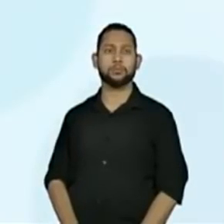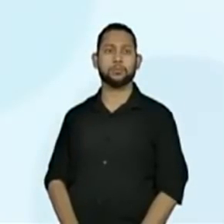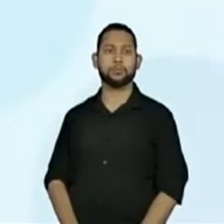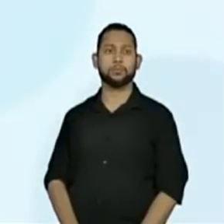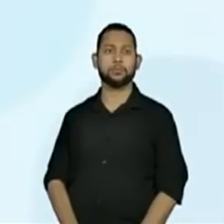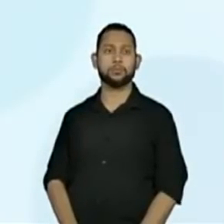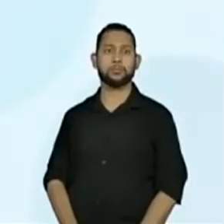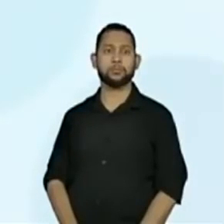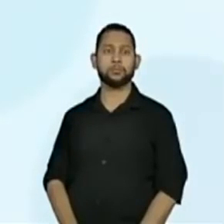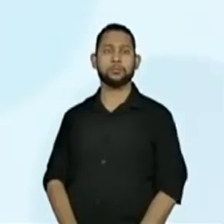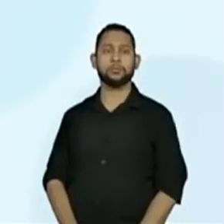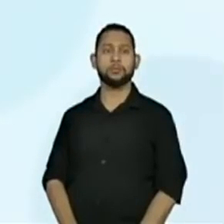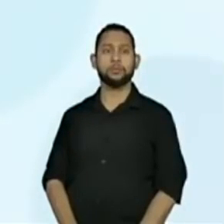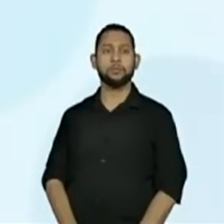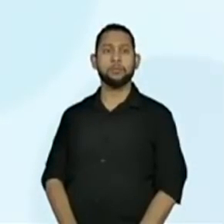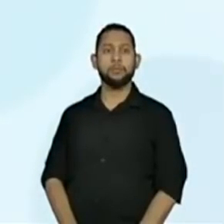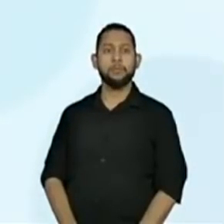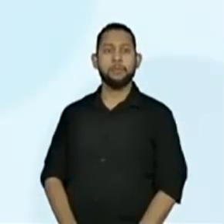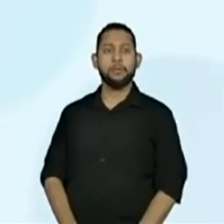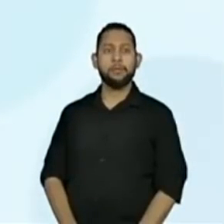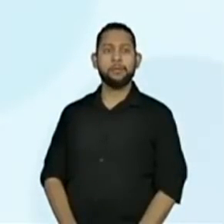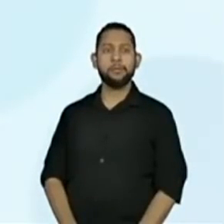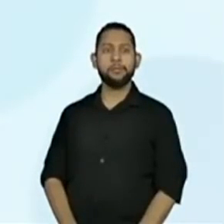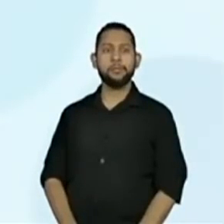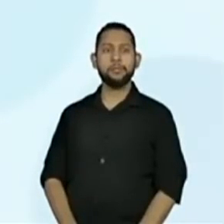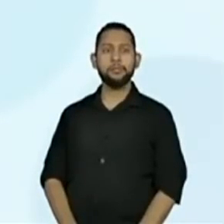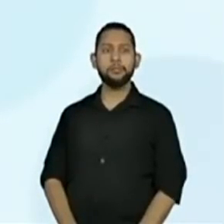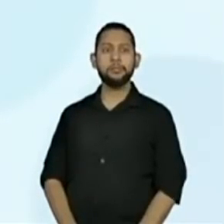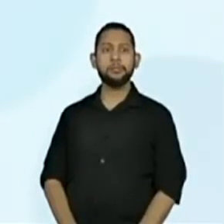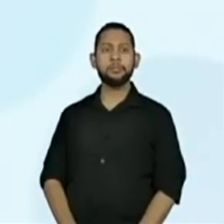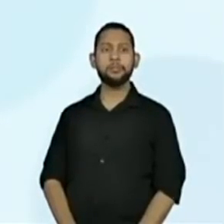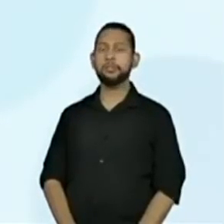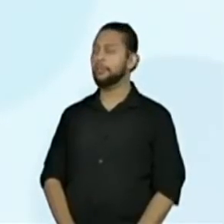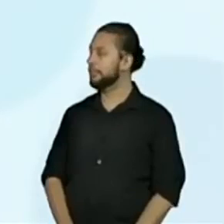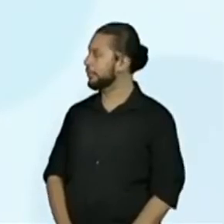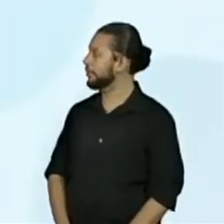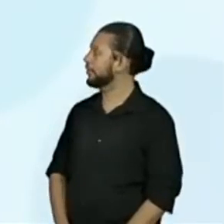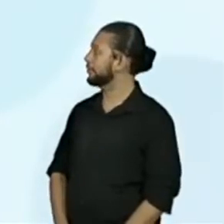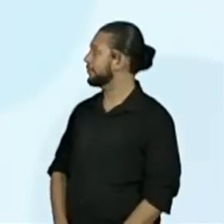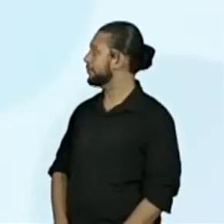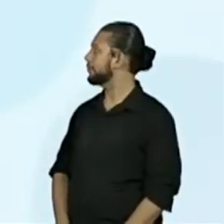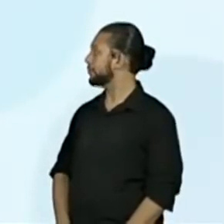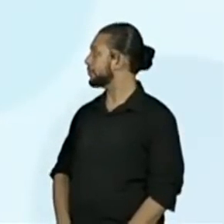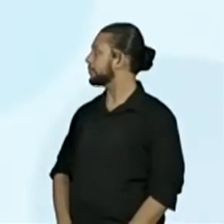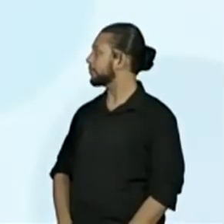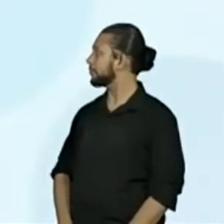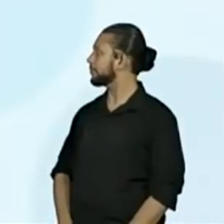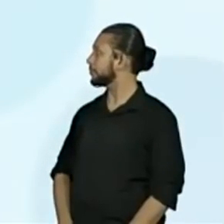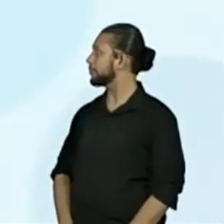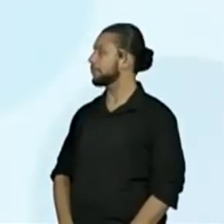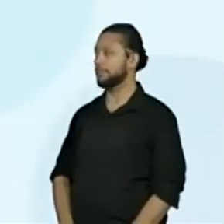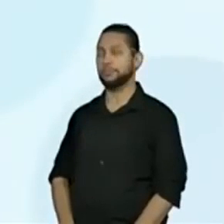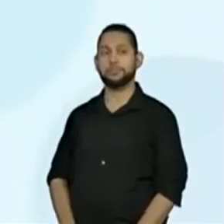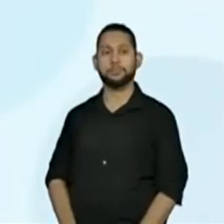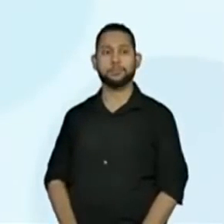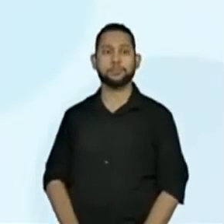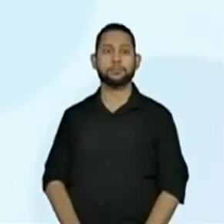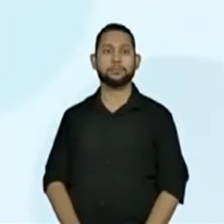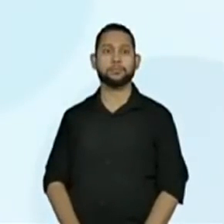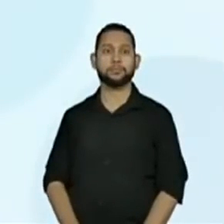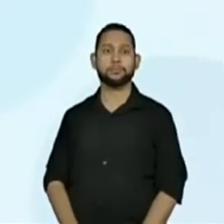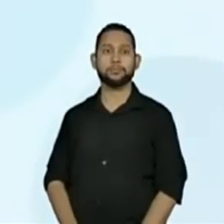E aí em 1840 mais 18 e 40